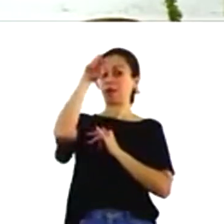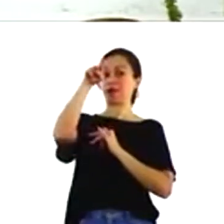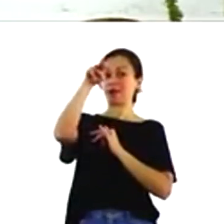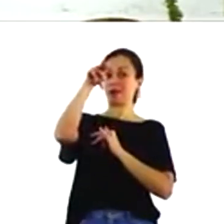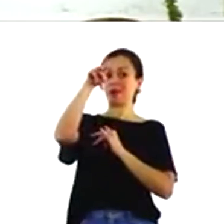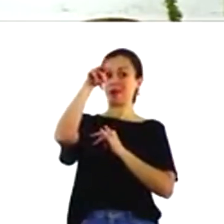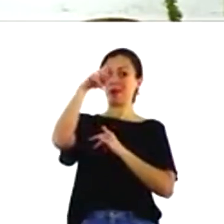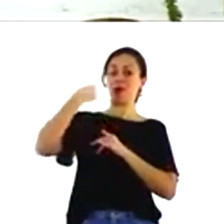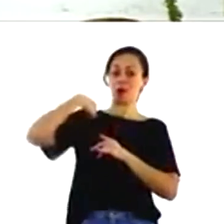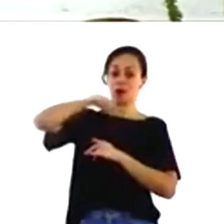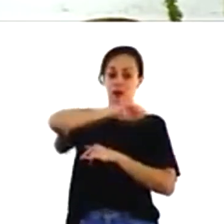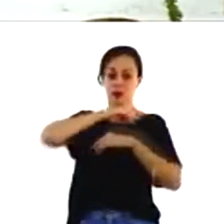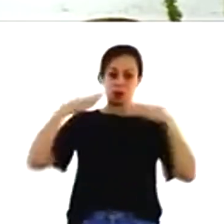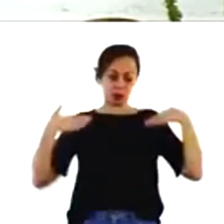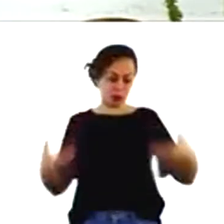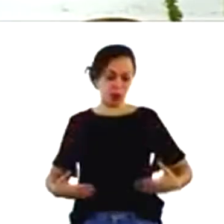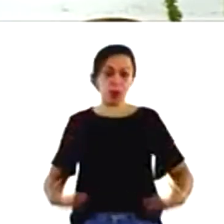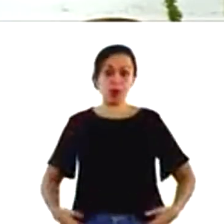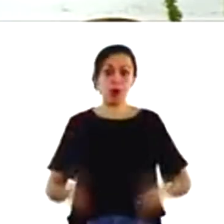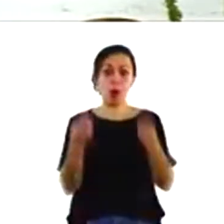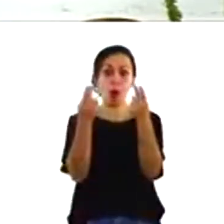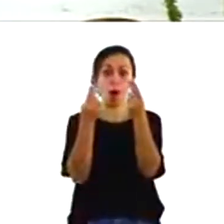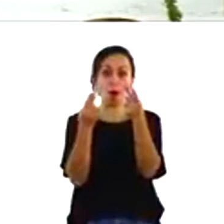a plenitude daquele